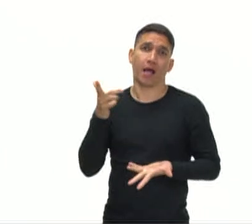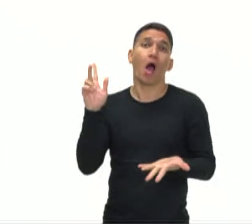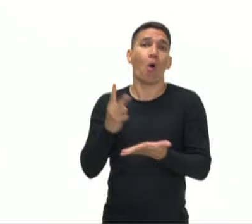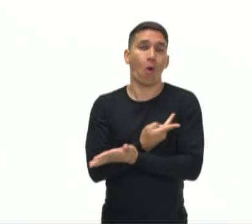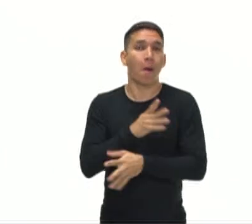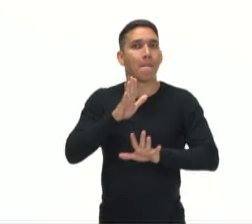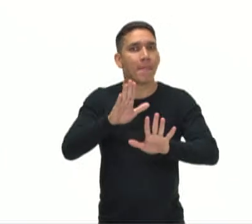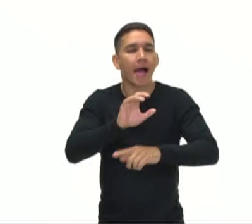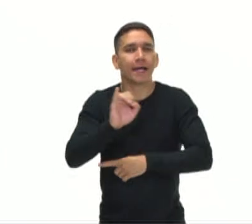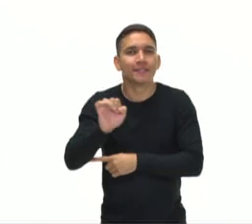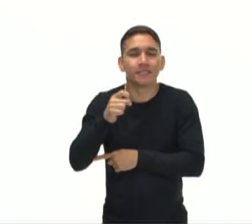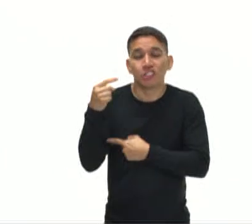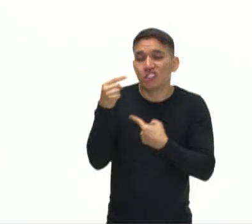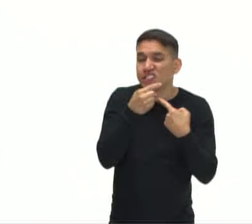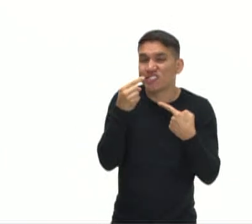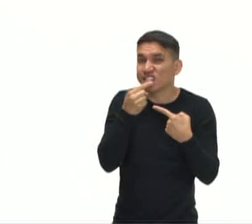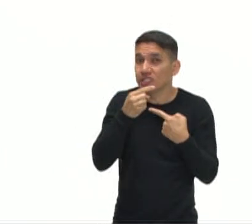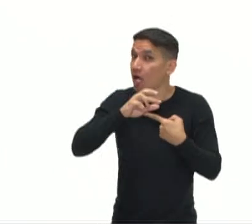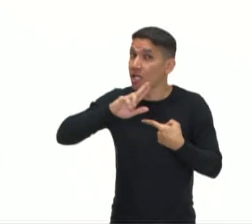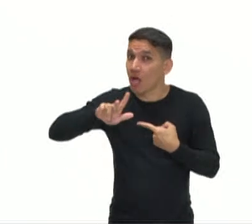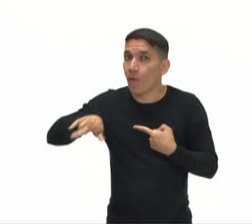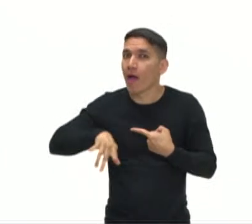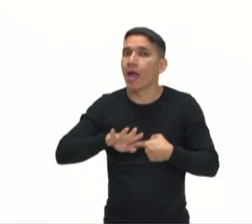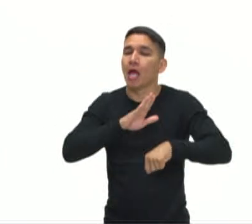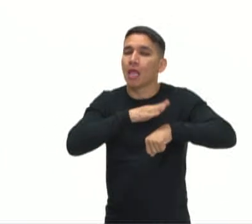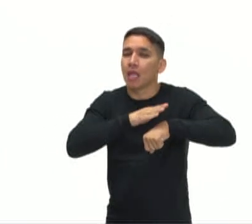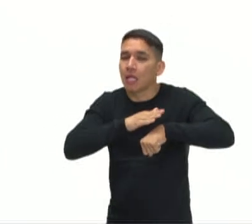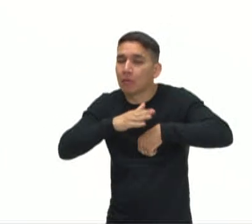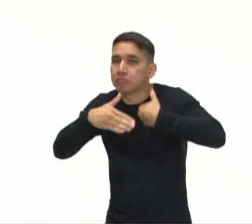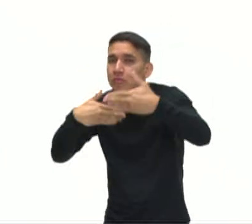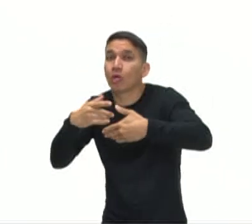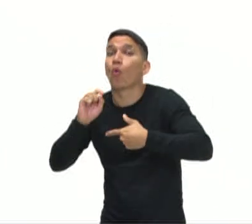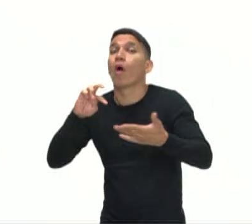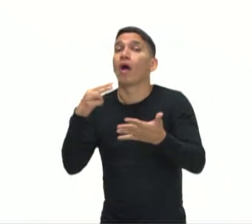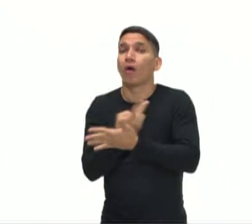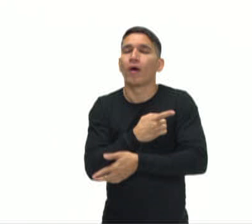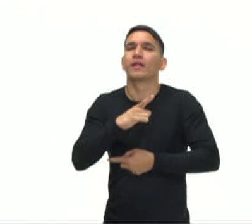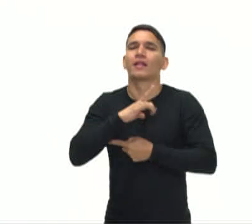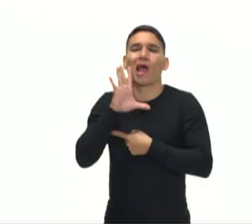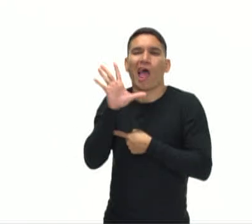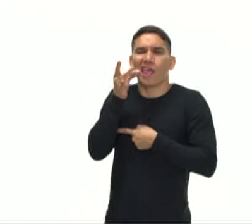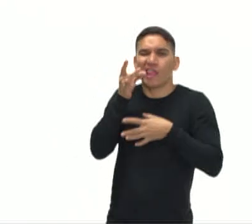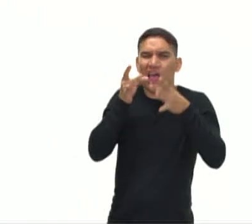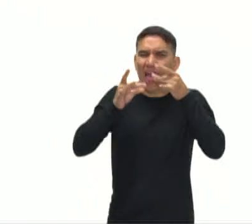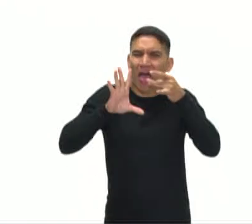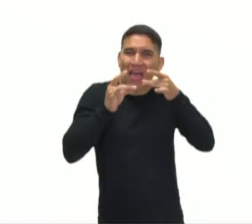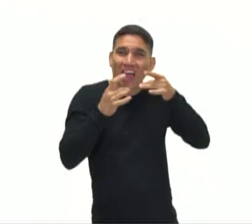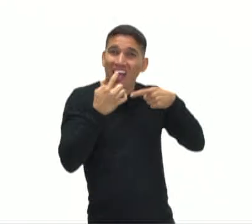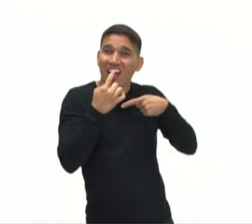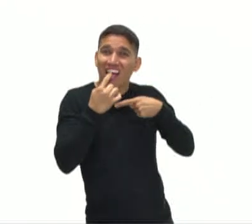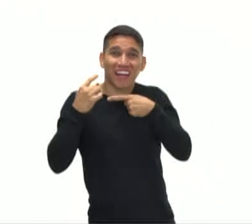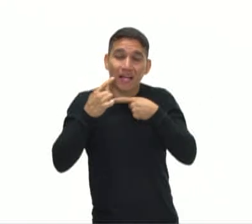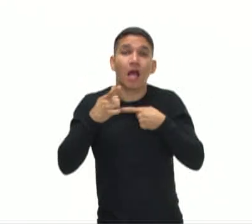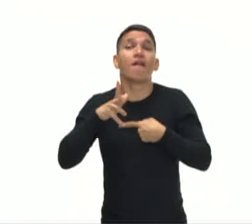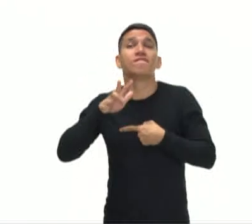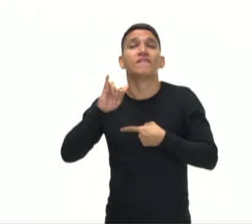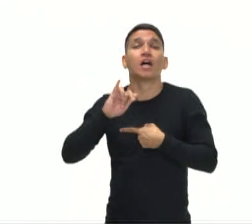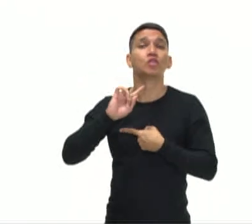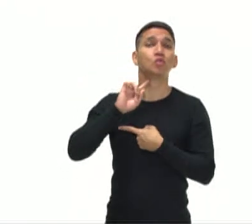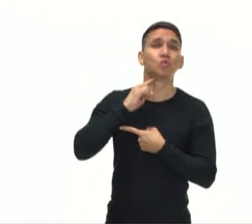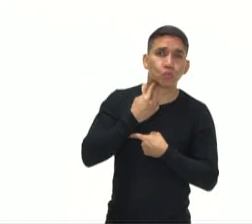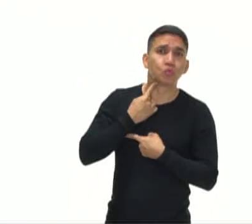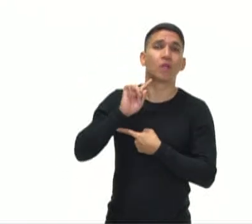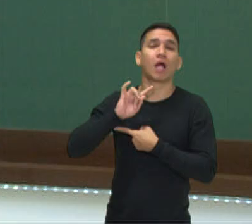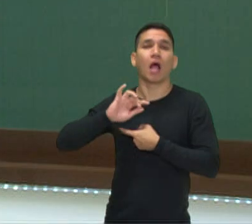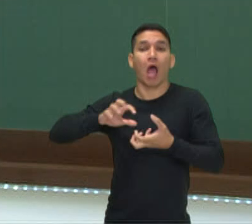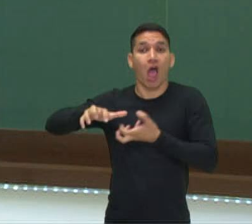a higienização não for realizada, com o tempo ocorrerá a deposição de tártaro e placa bacteriana, que são reações